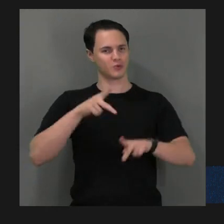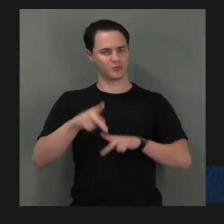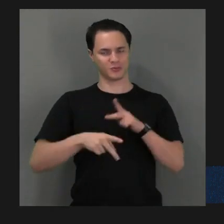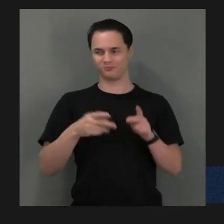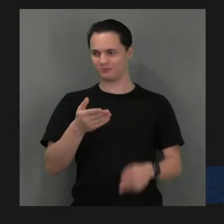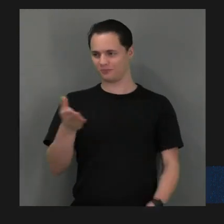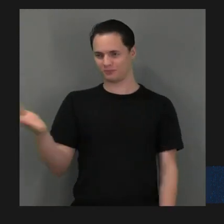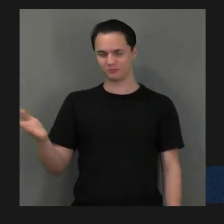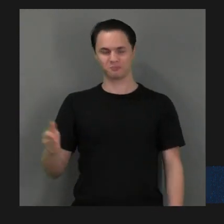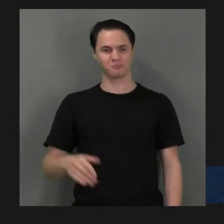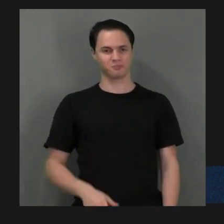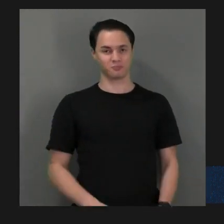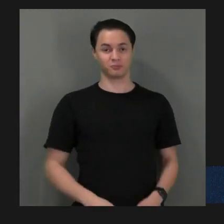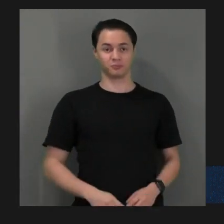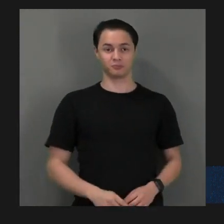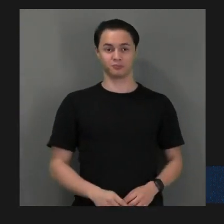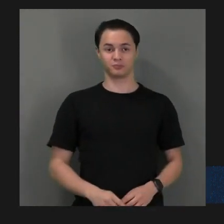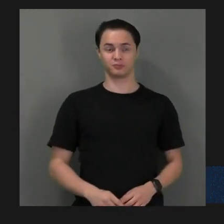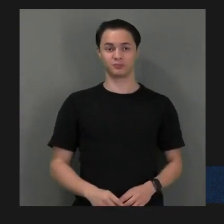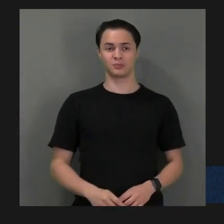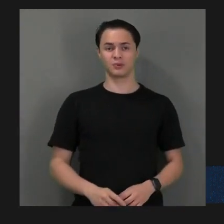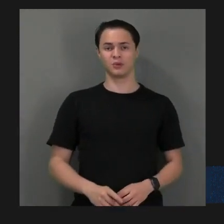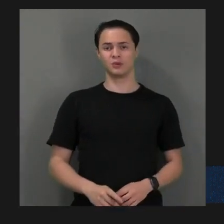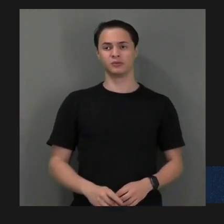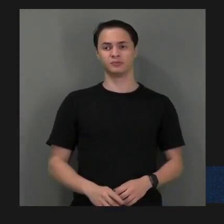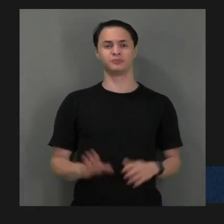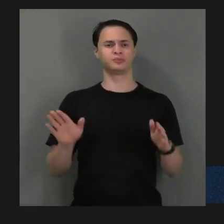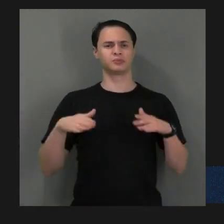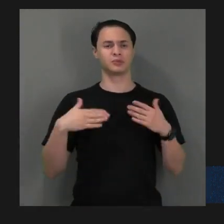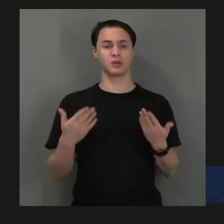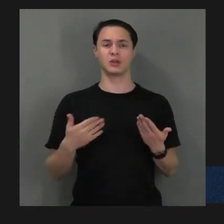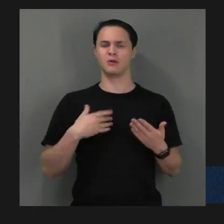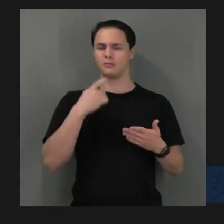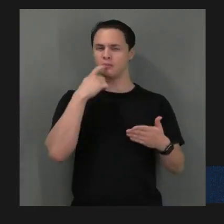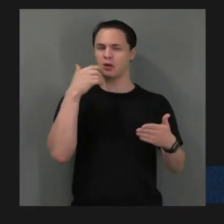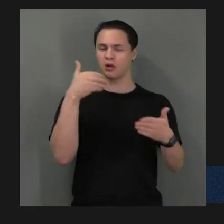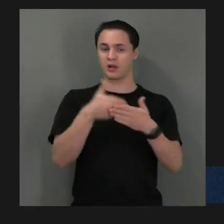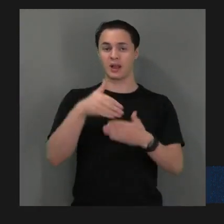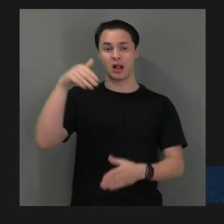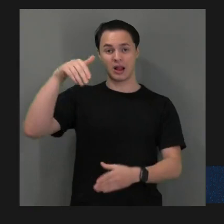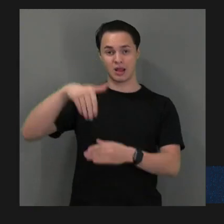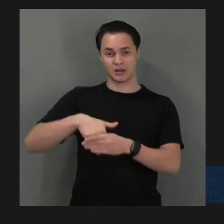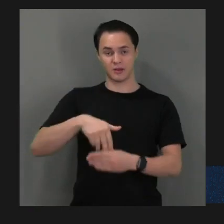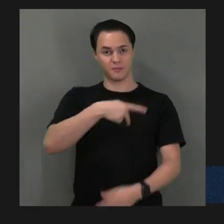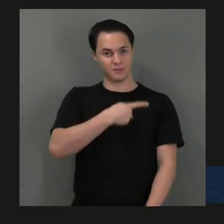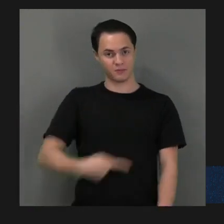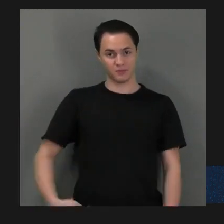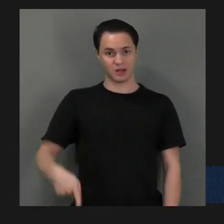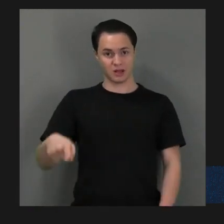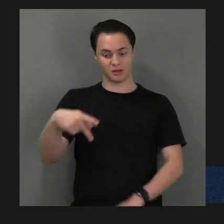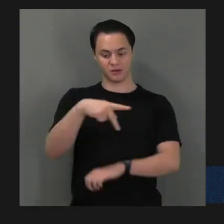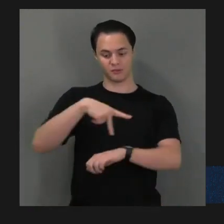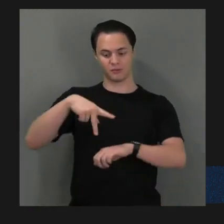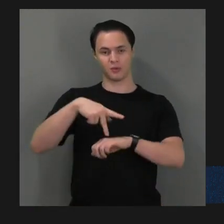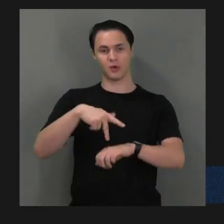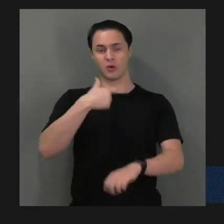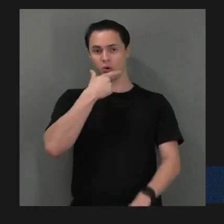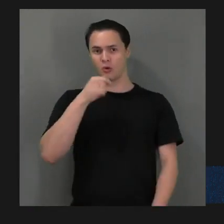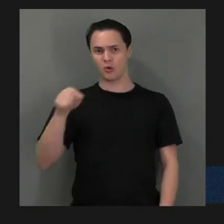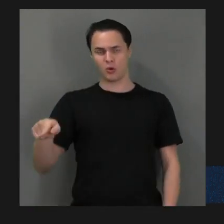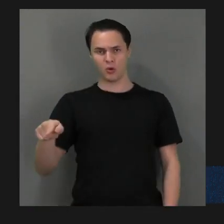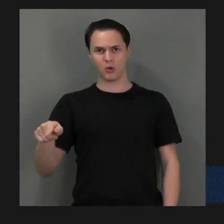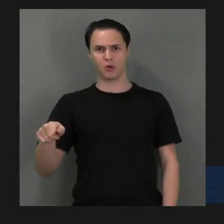irmãos vizinhos. Estão próximas as eleições presidenciais e o candidato